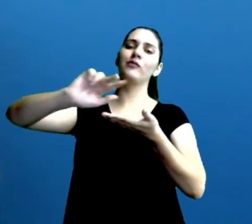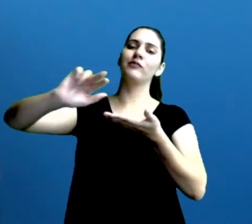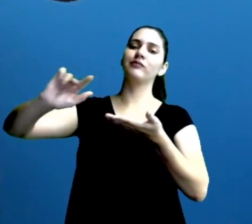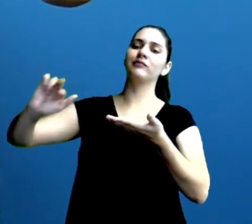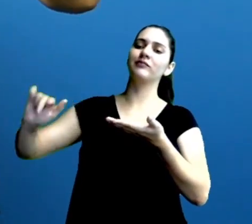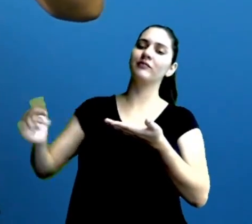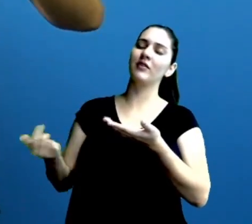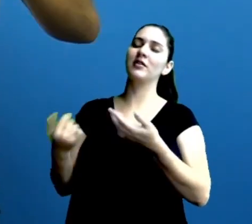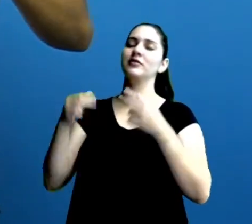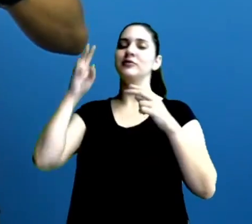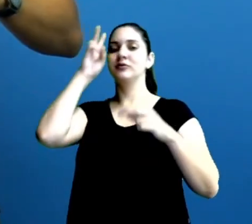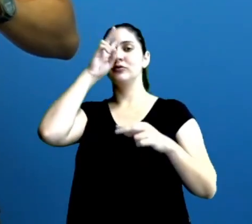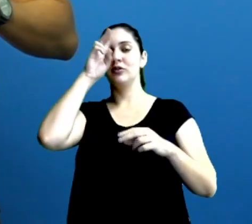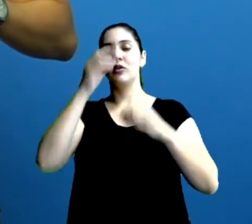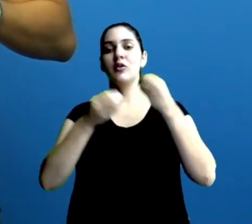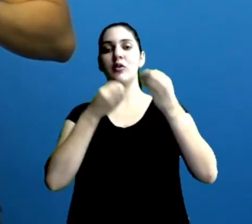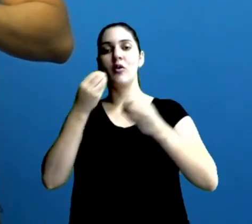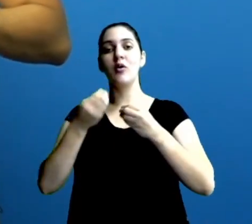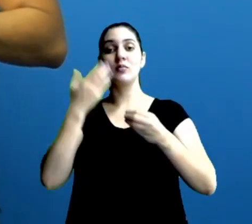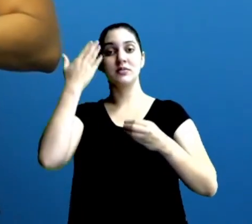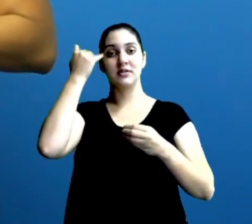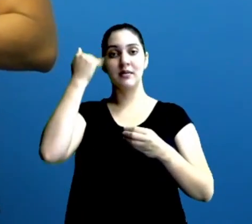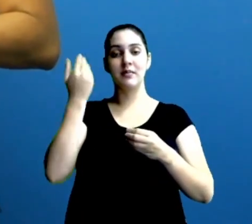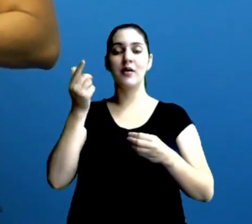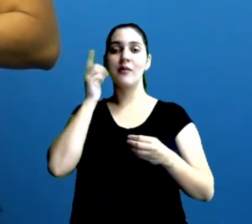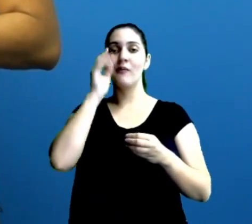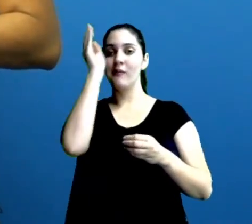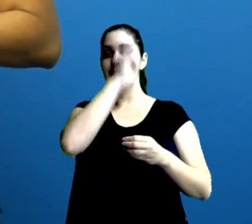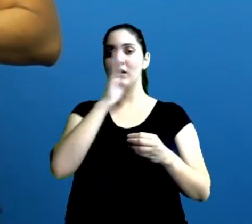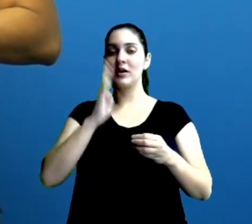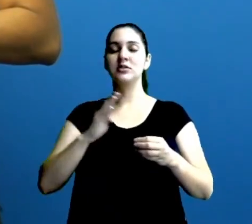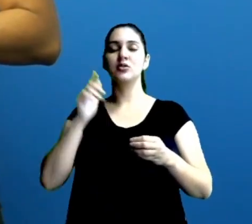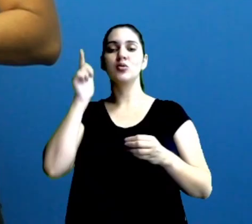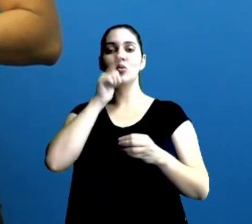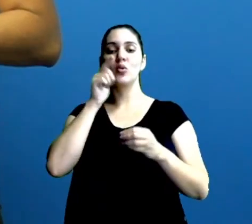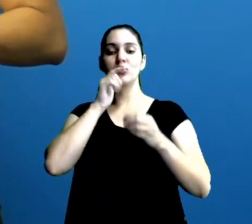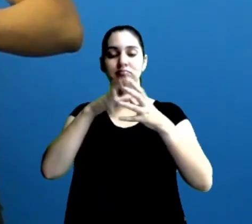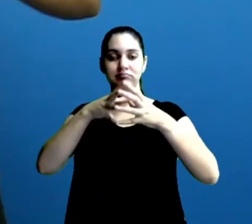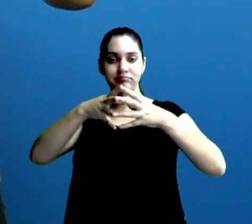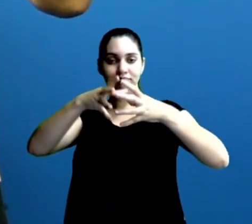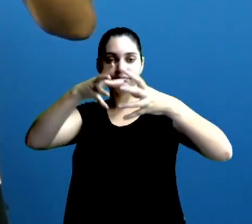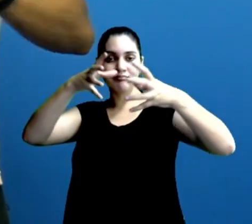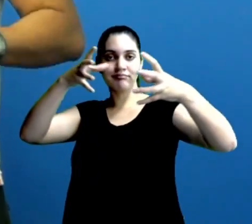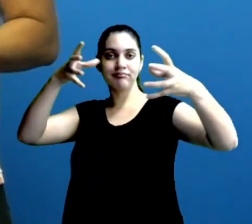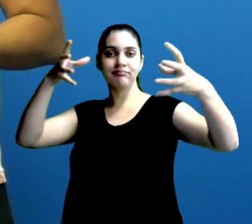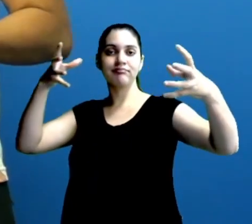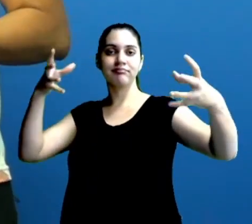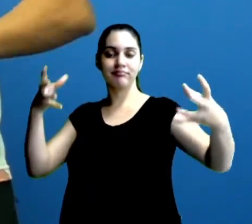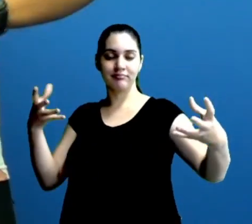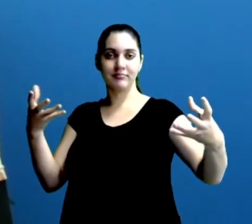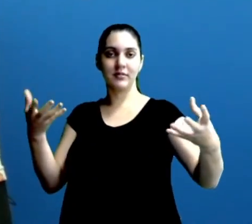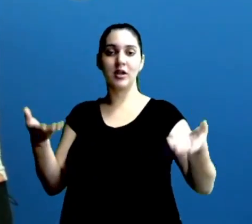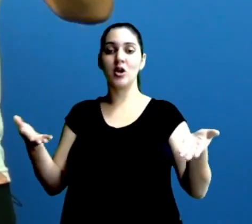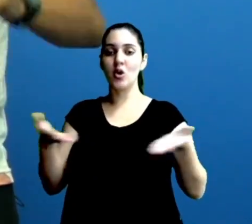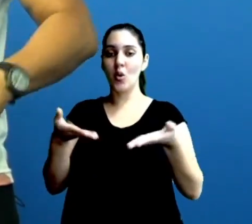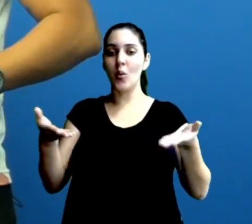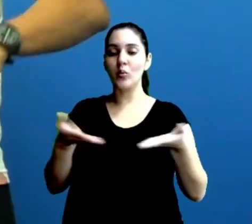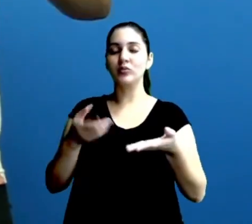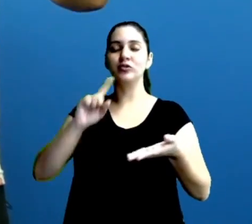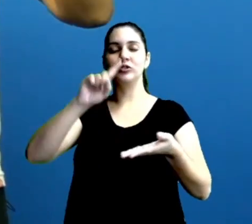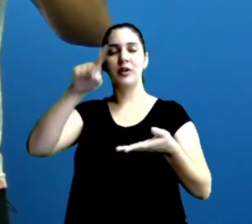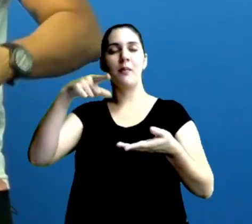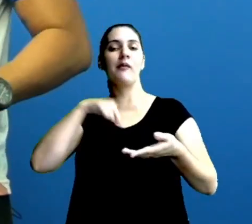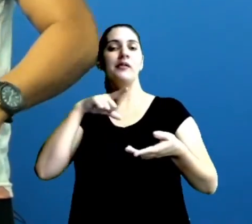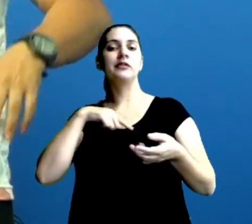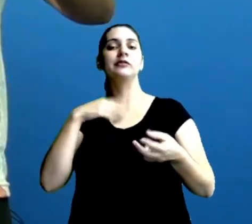pela frente a gente vai descobrir como é que o Brasil conseguiu se ampliar e ser esse território gigante, esse país continental que ele é hoje depois de muitas